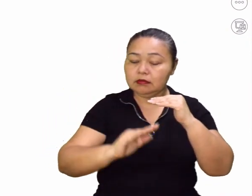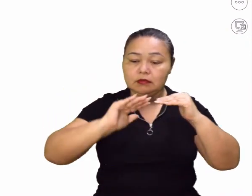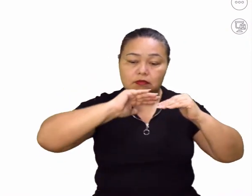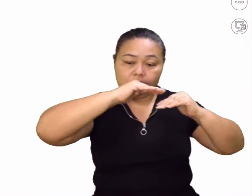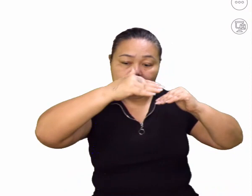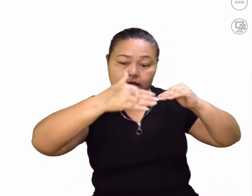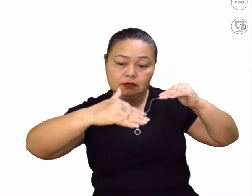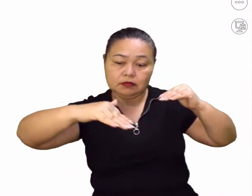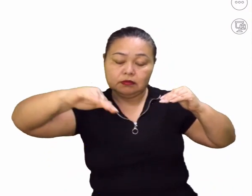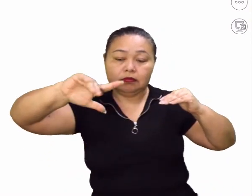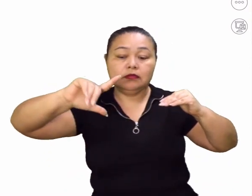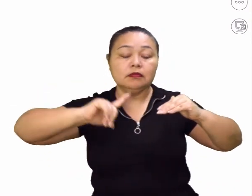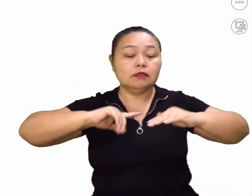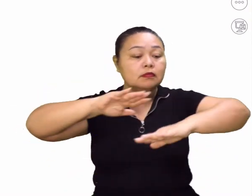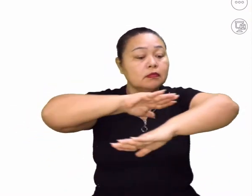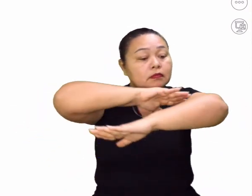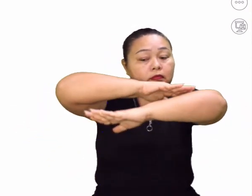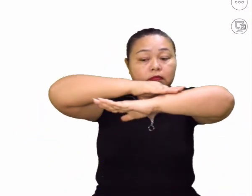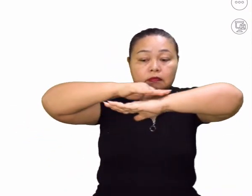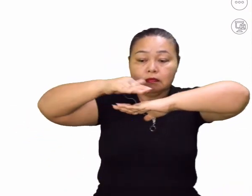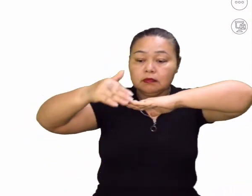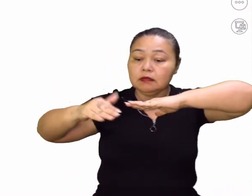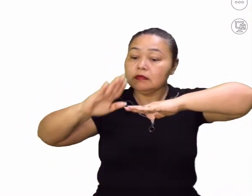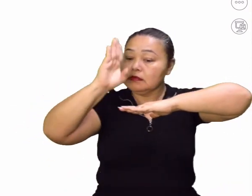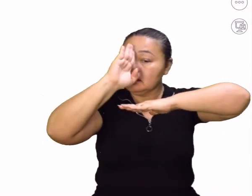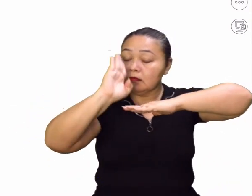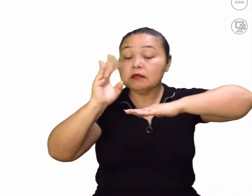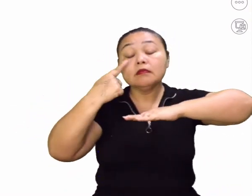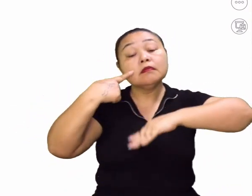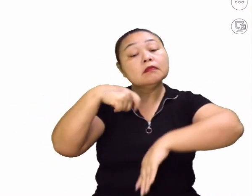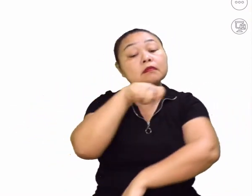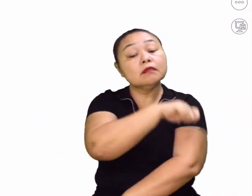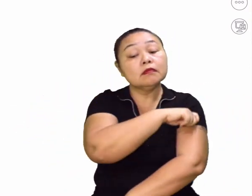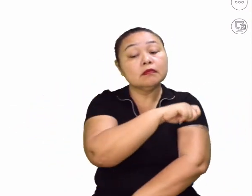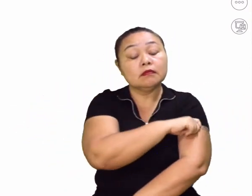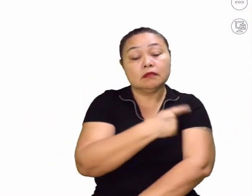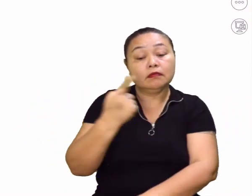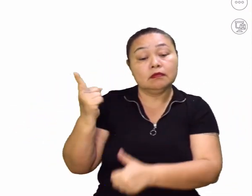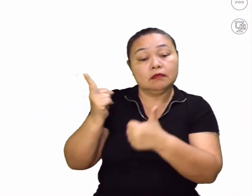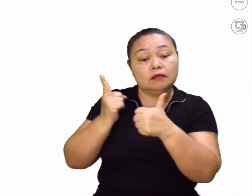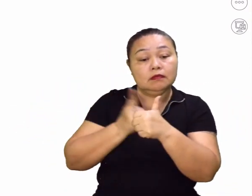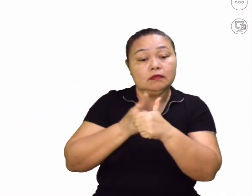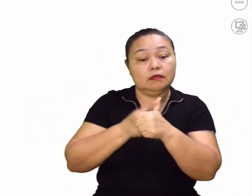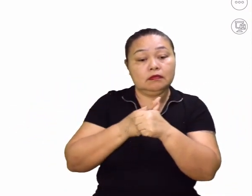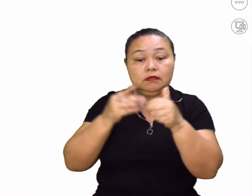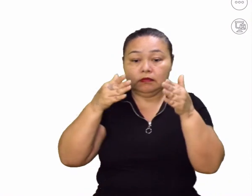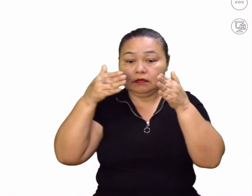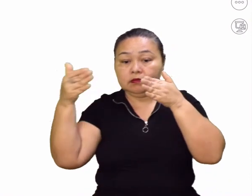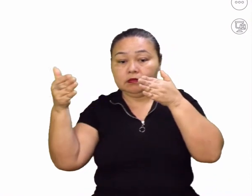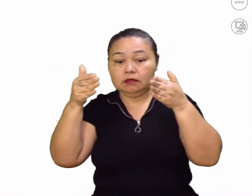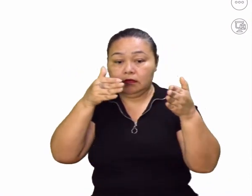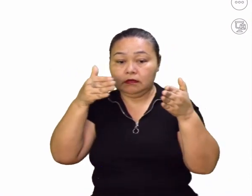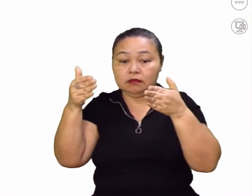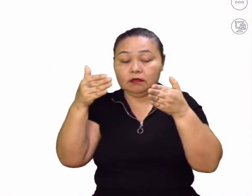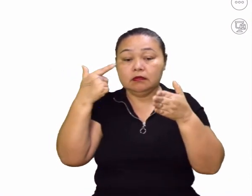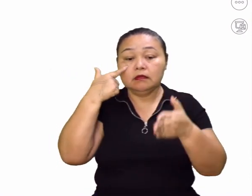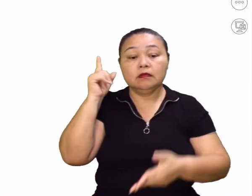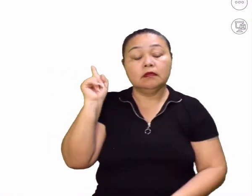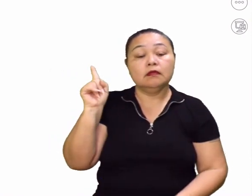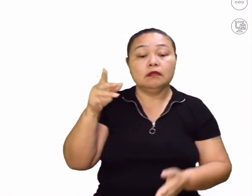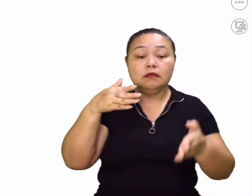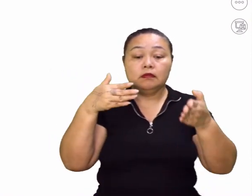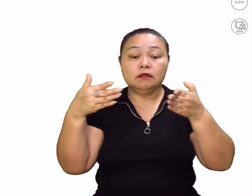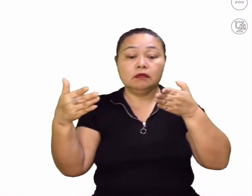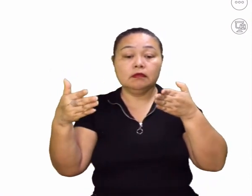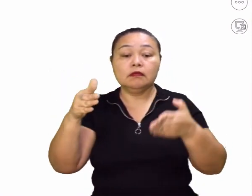sobre cartografia e o aluno sempre tem que fazer a leitura, primeiramente, do que se trata esse mapa. Então, o